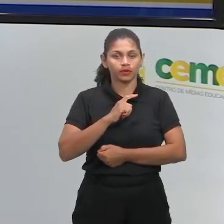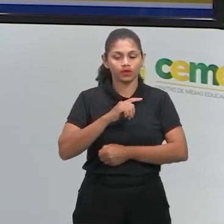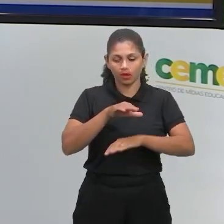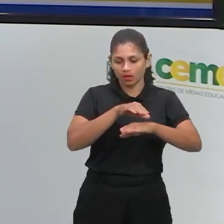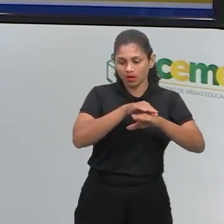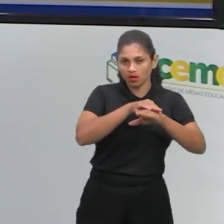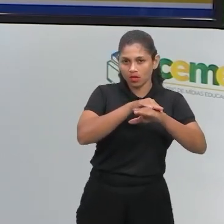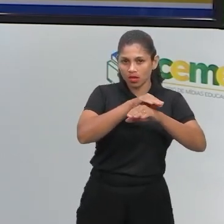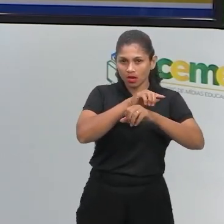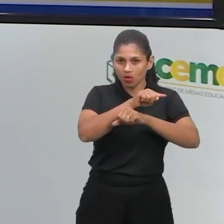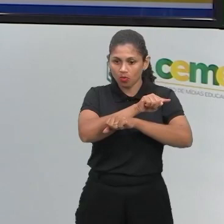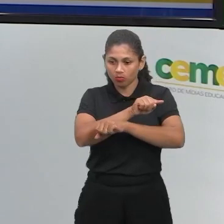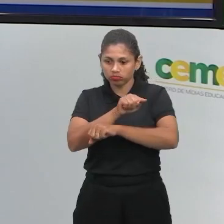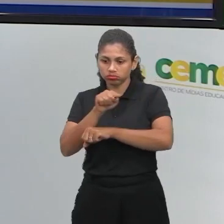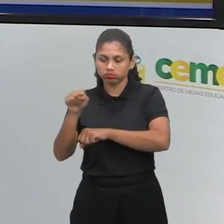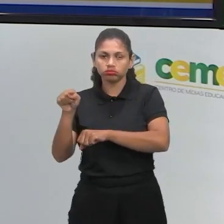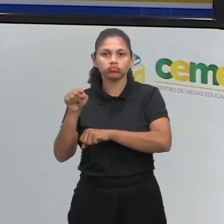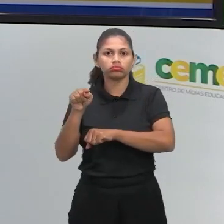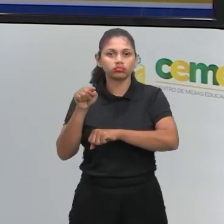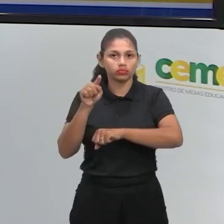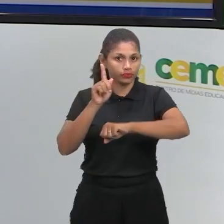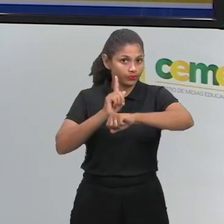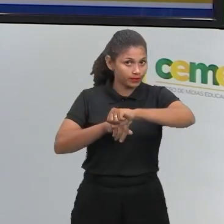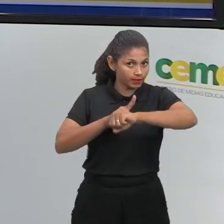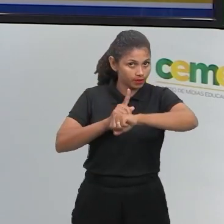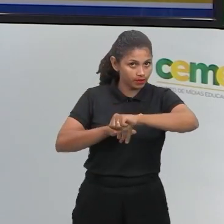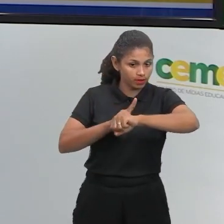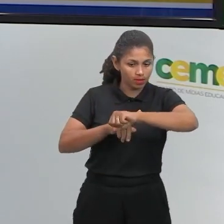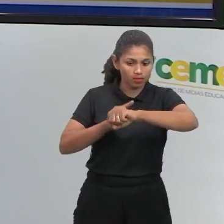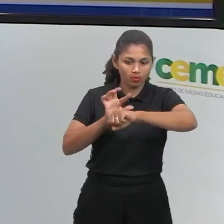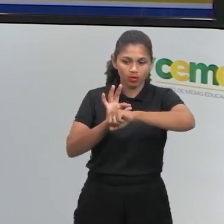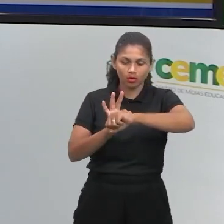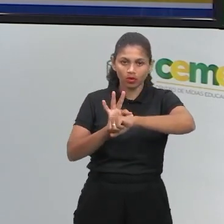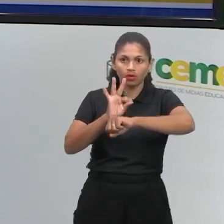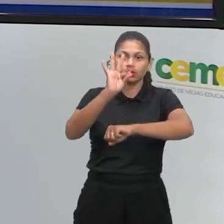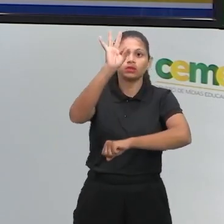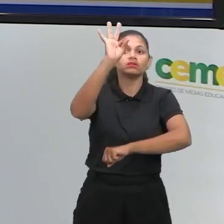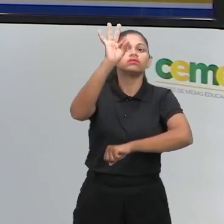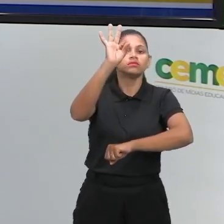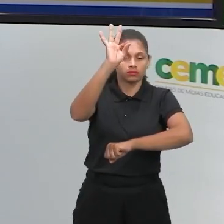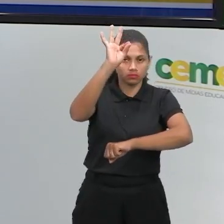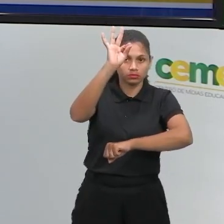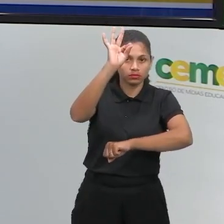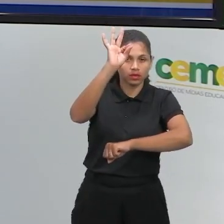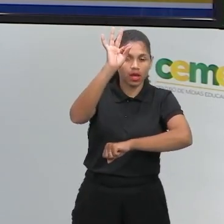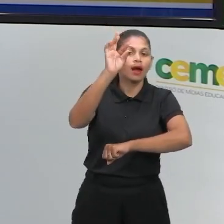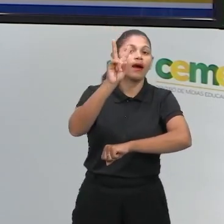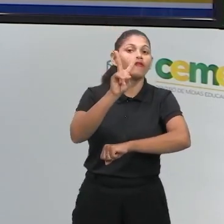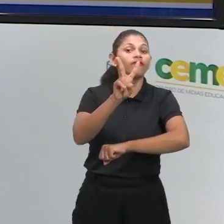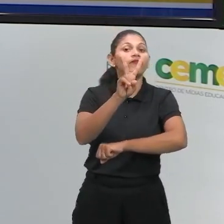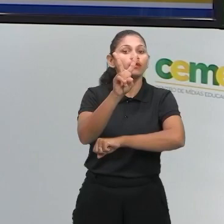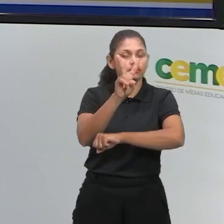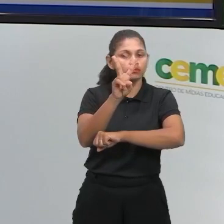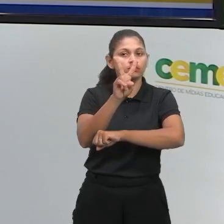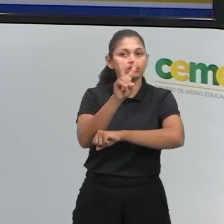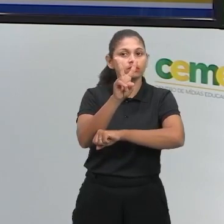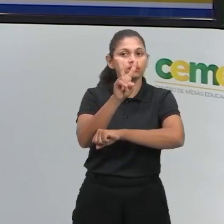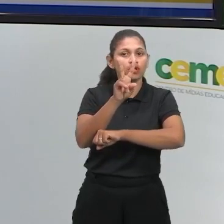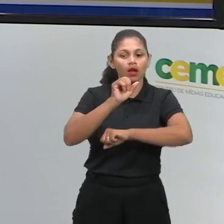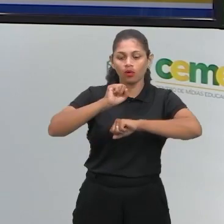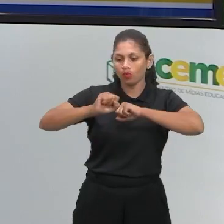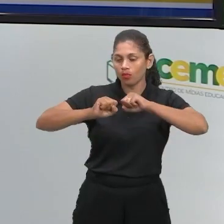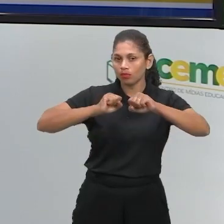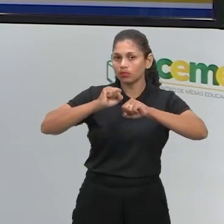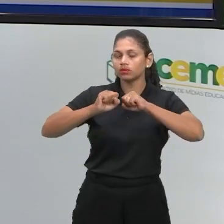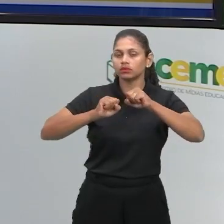tempo, vertical, que é a velocidade. Então, temos que ver em qual momento que ela teve mais acima, né, no seu percurso, e qual momento que ela teve